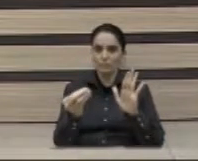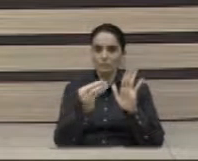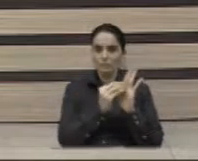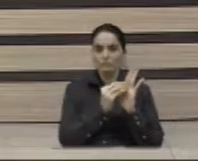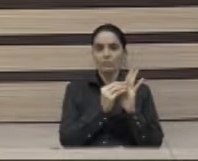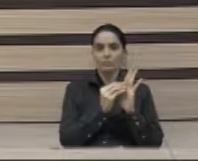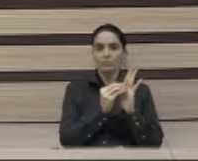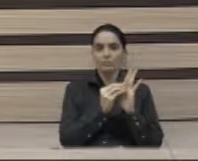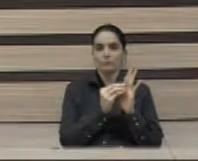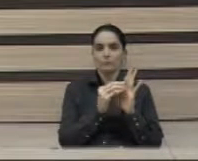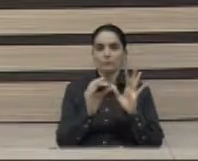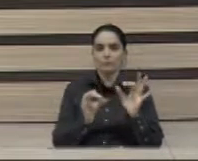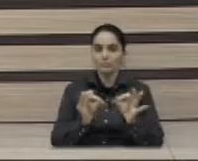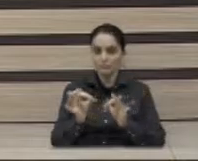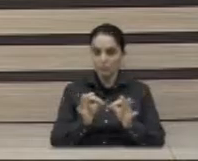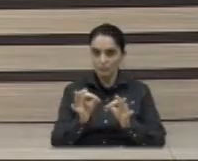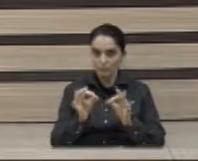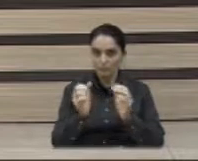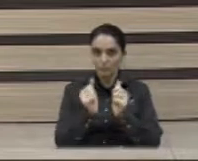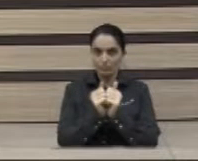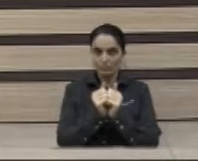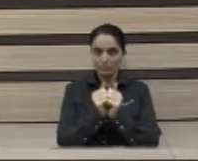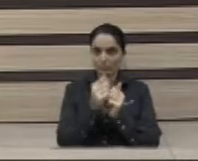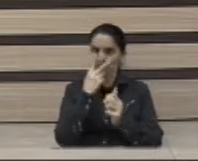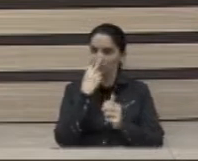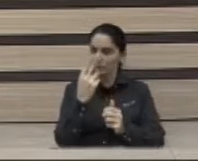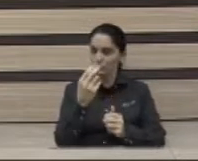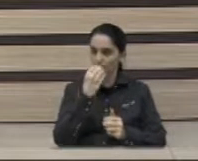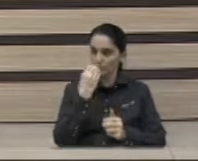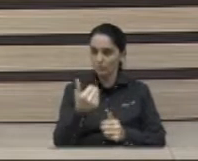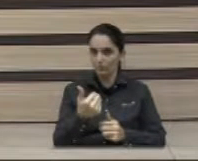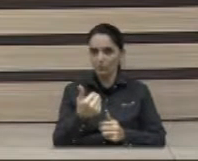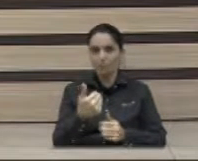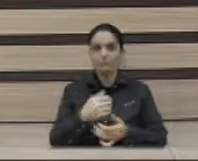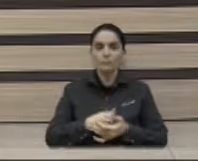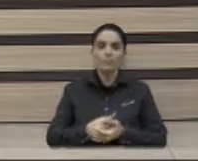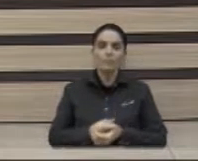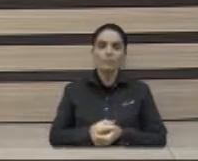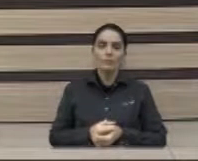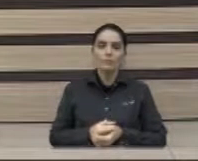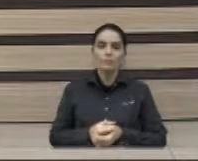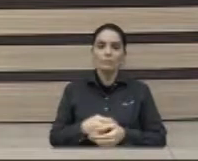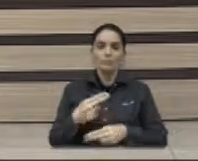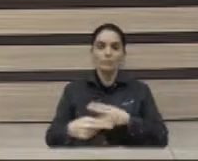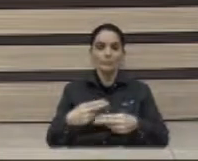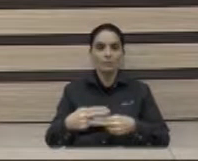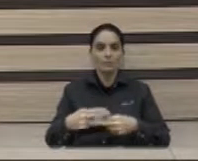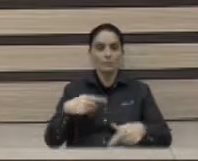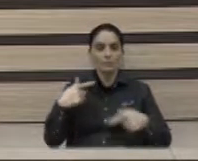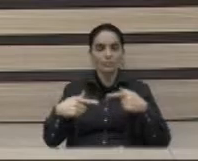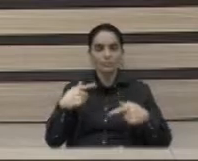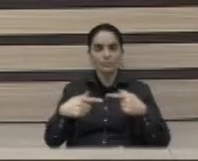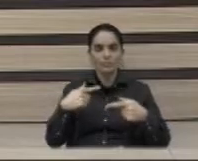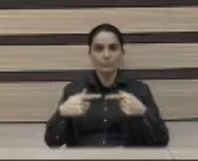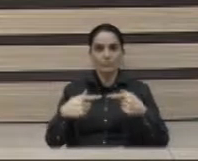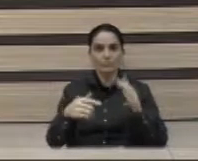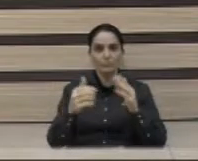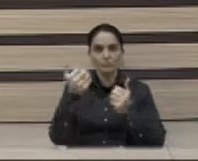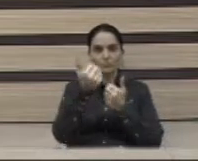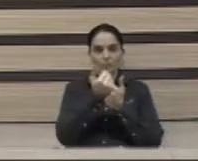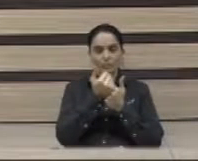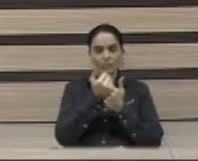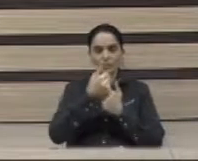O projeto e os pareceres das comissões são favoráveis. Então, está em discussão o